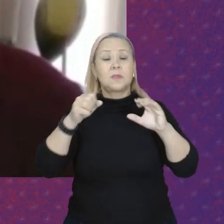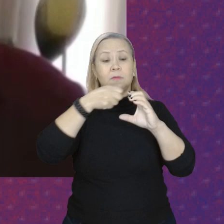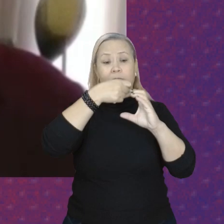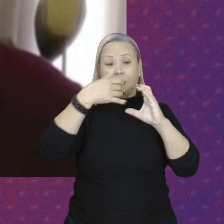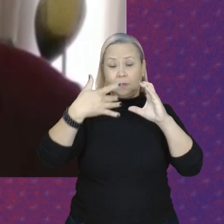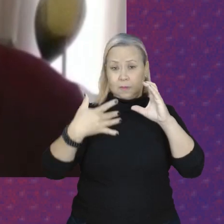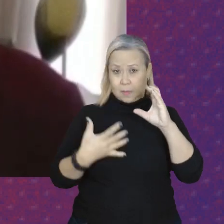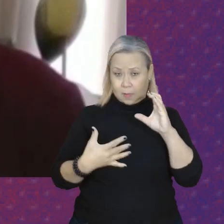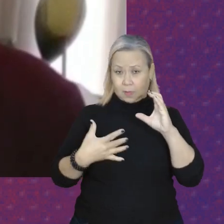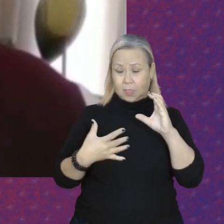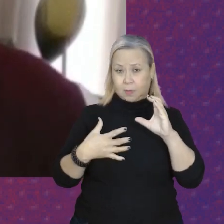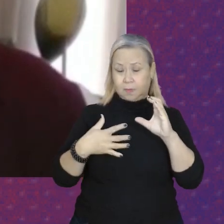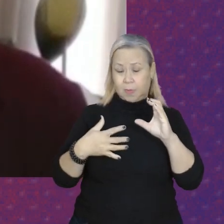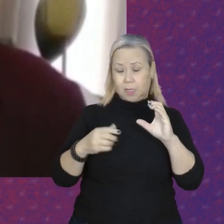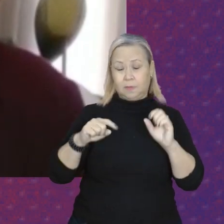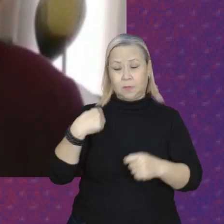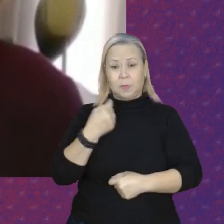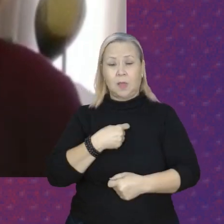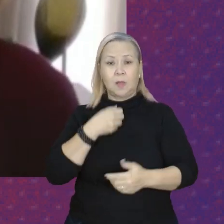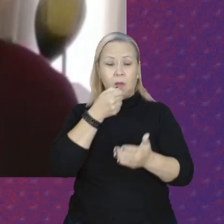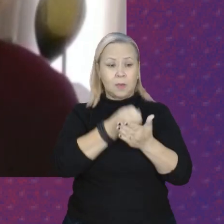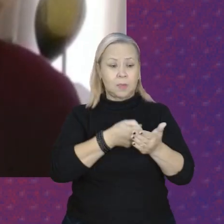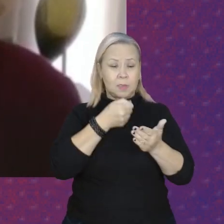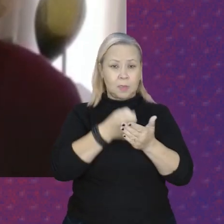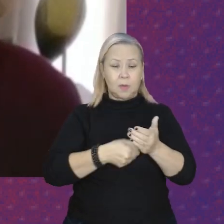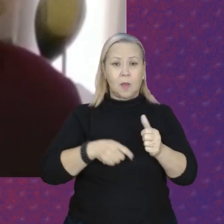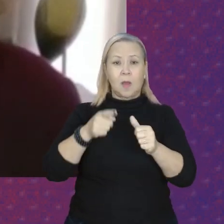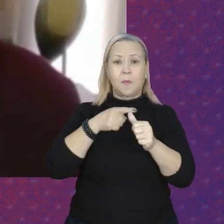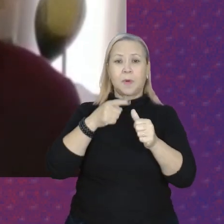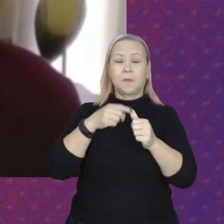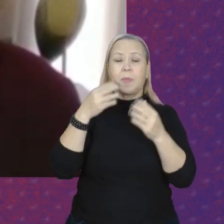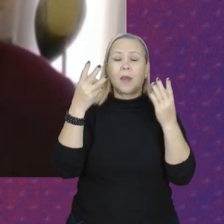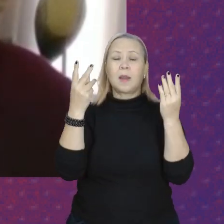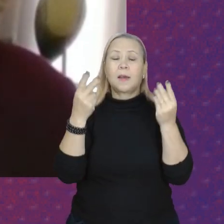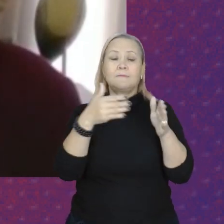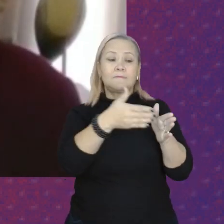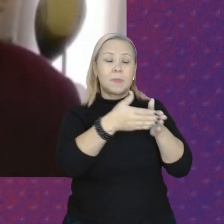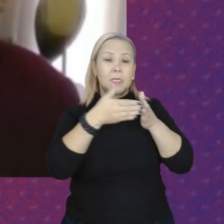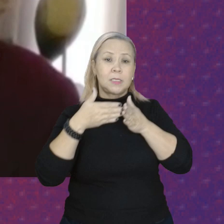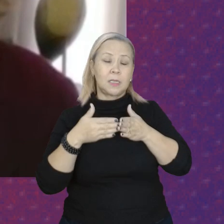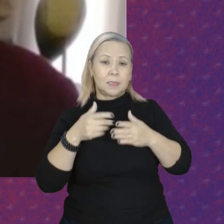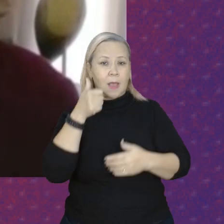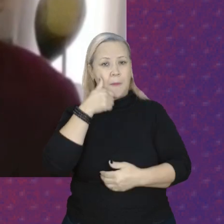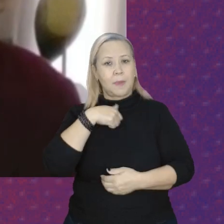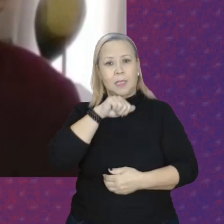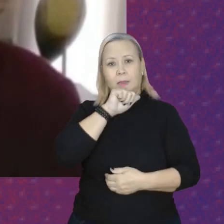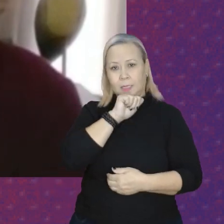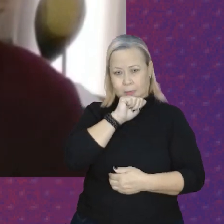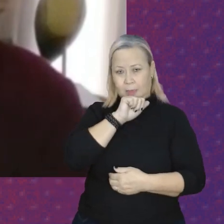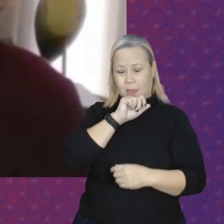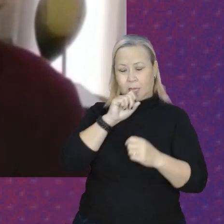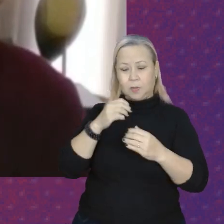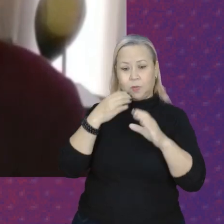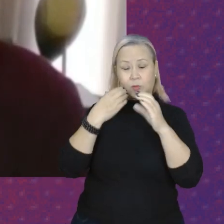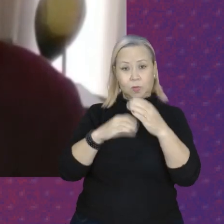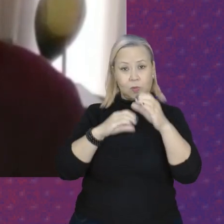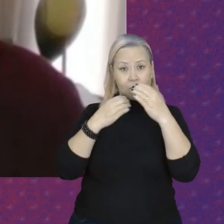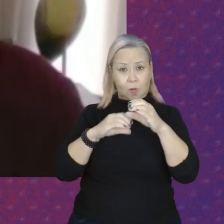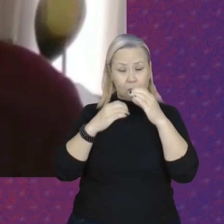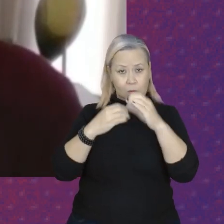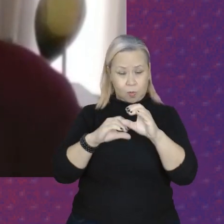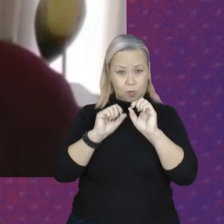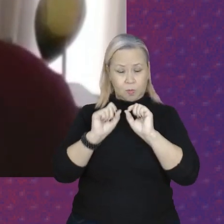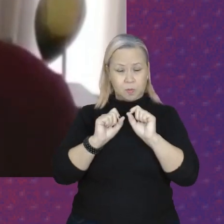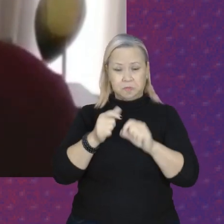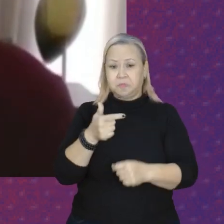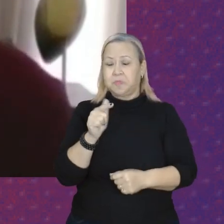né, da nossa luta. Primeiro, a licença maternidade. Nos concursos públicos, não há